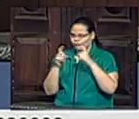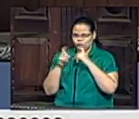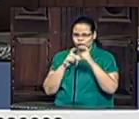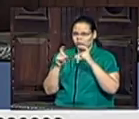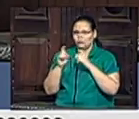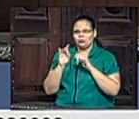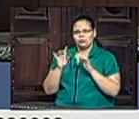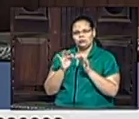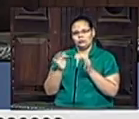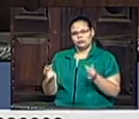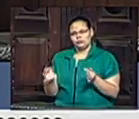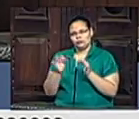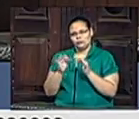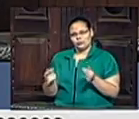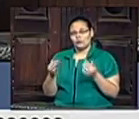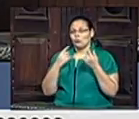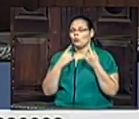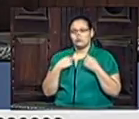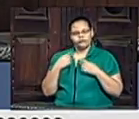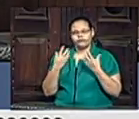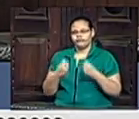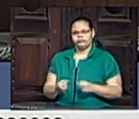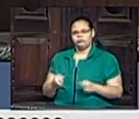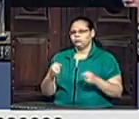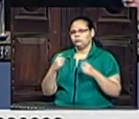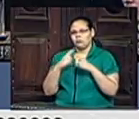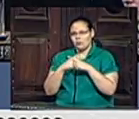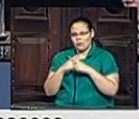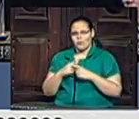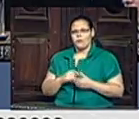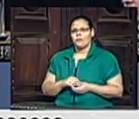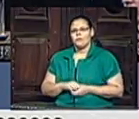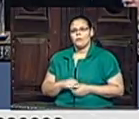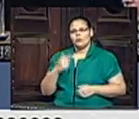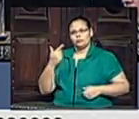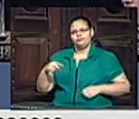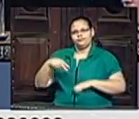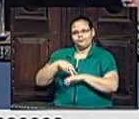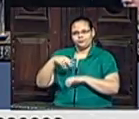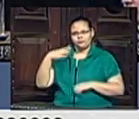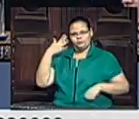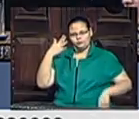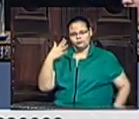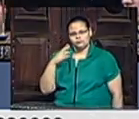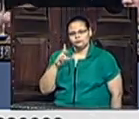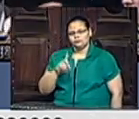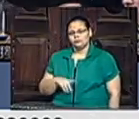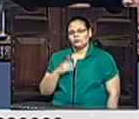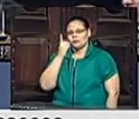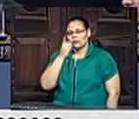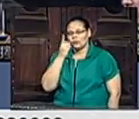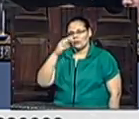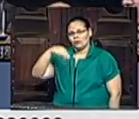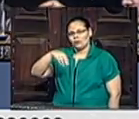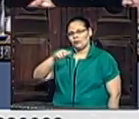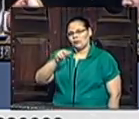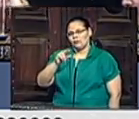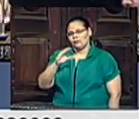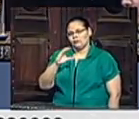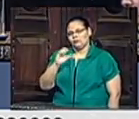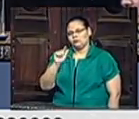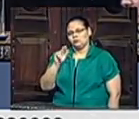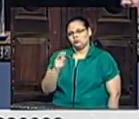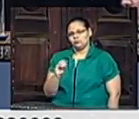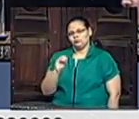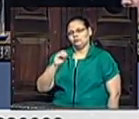simplesmente votar contra. Próximo orador inscrito, deputado Marcelo Freixo. Vossa Excelência dispõe de 5